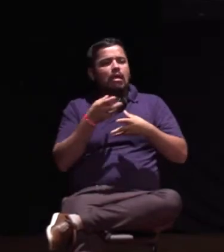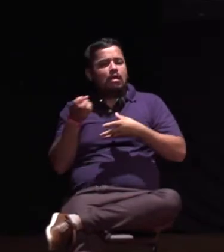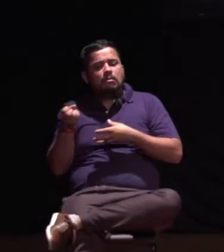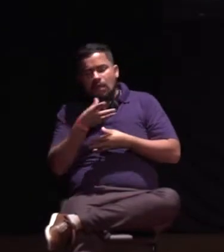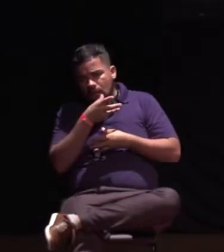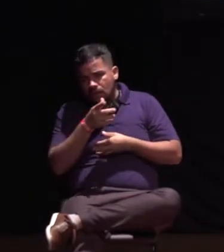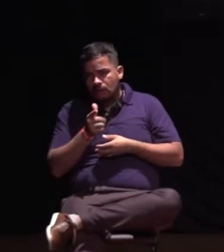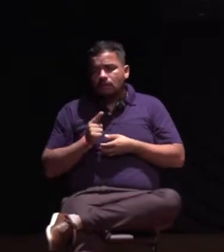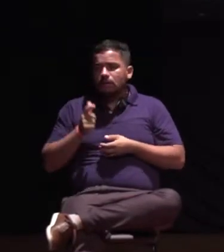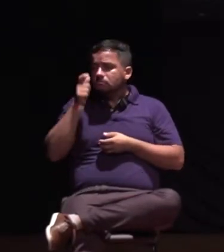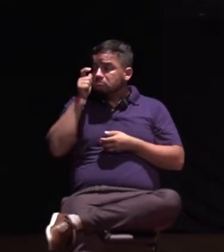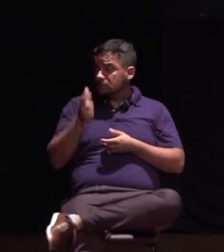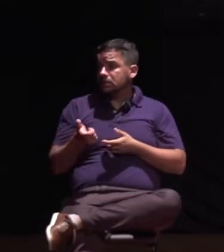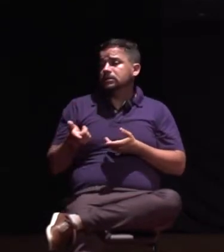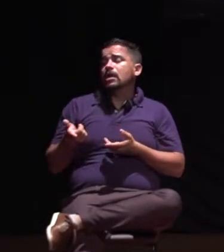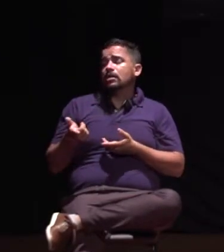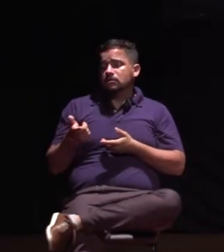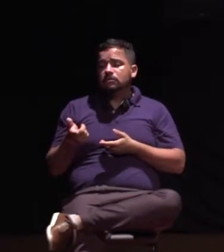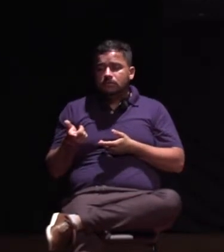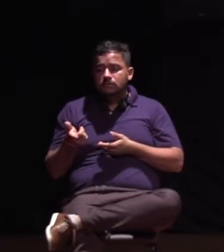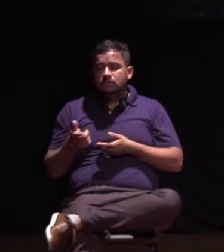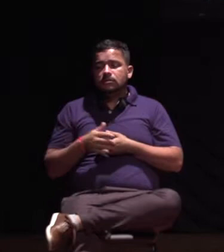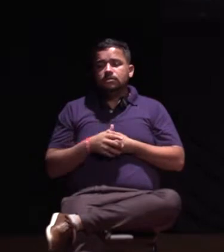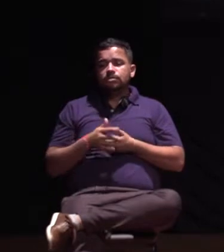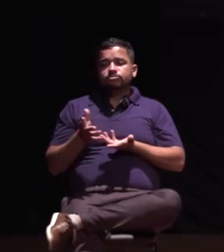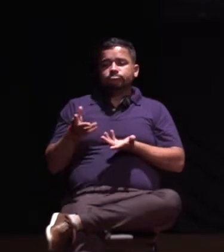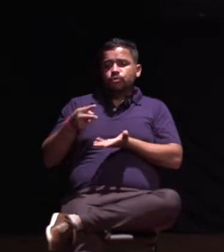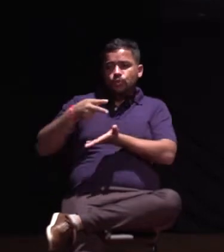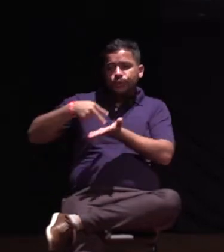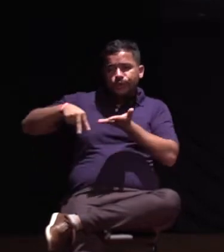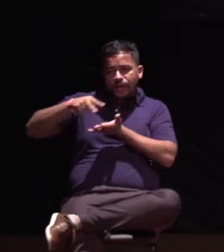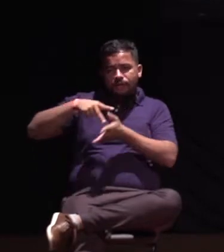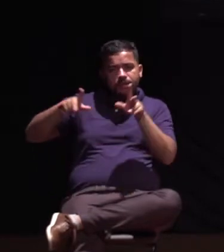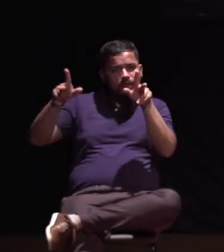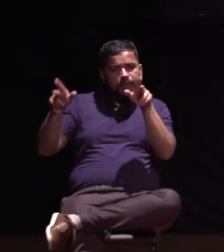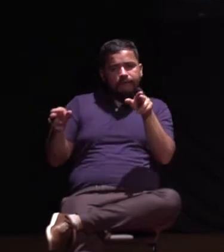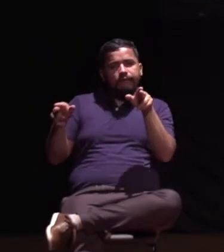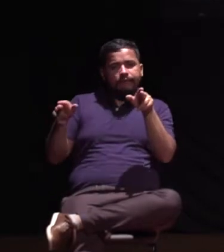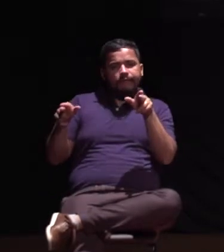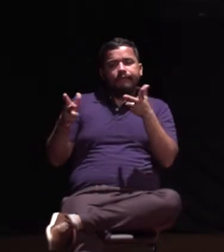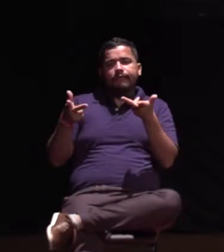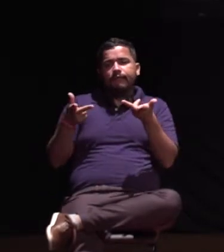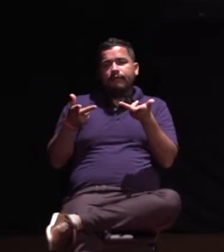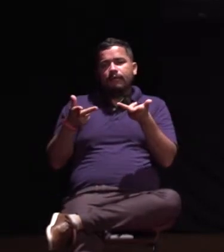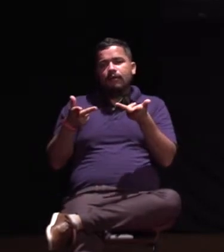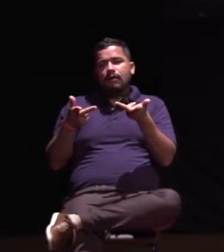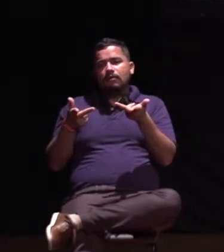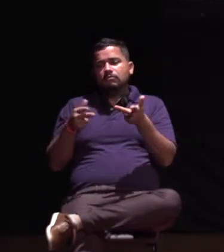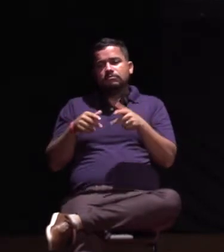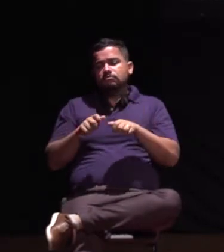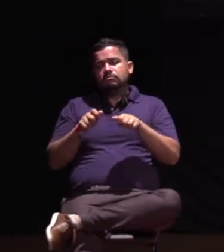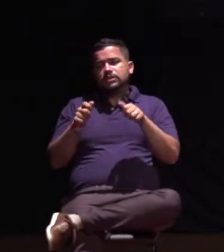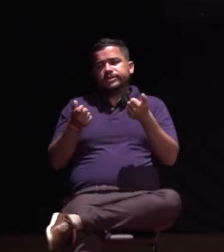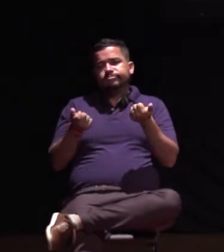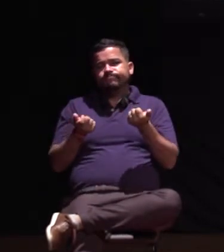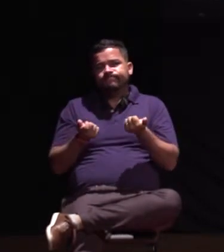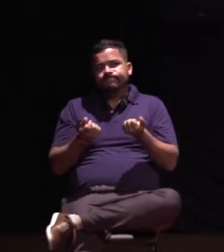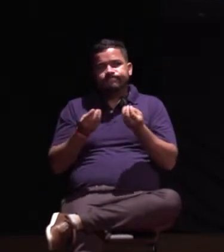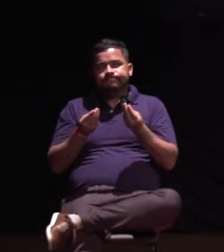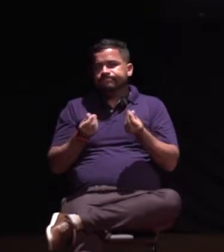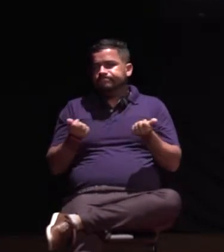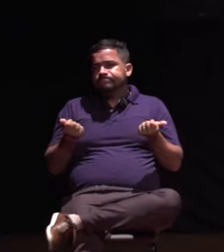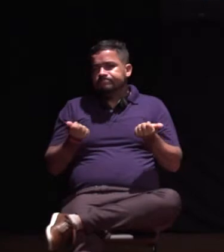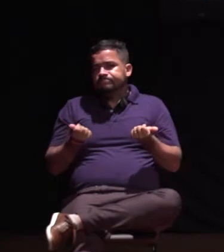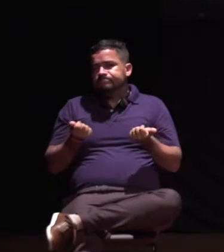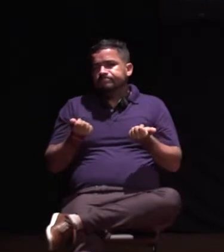tenho me interessado muito por coreografias num sentido mais abrangente, mas